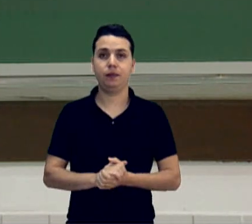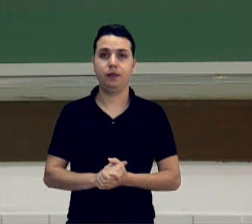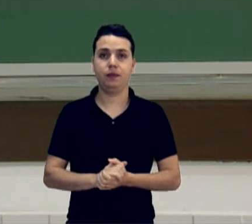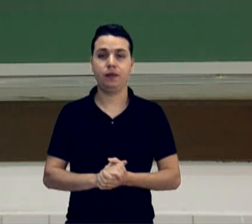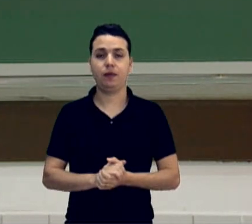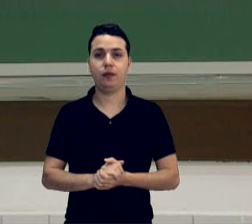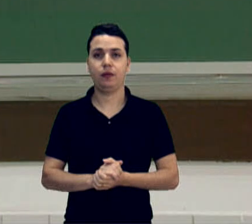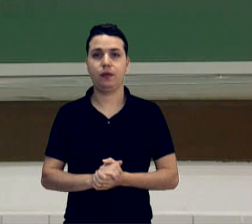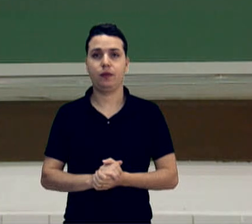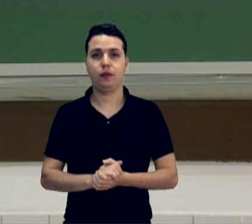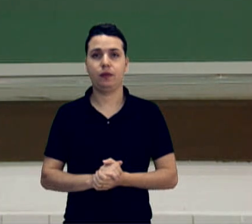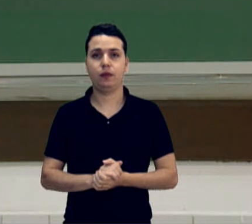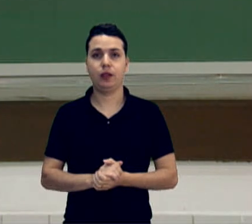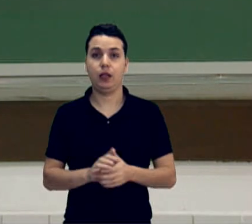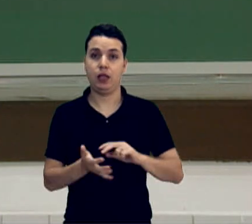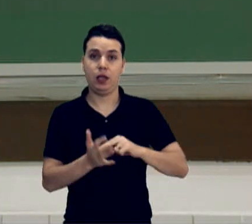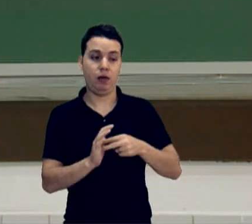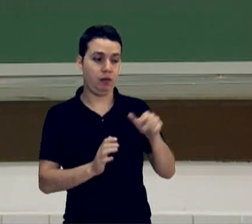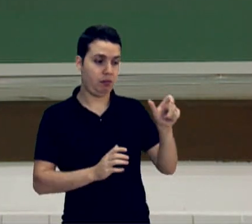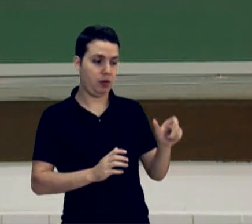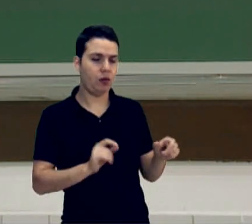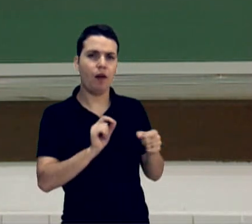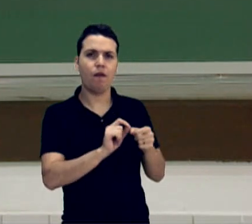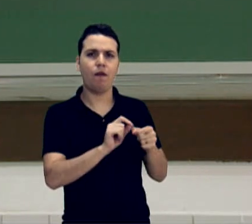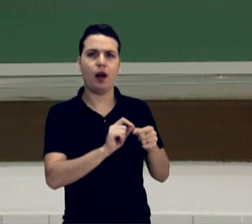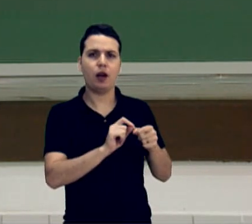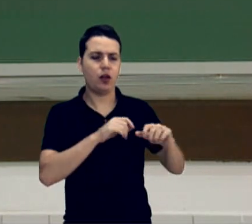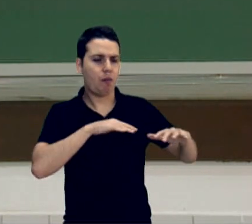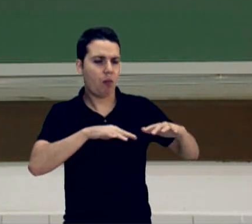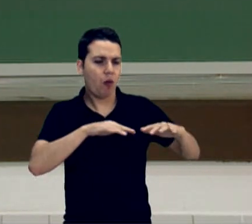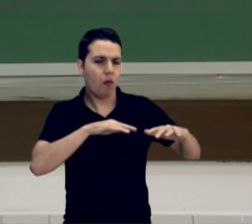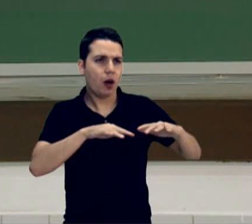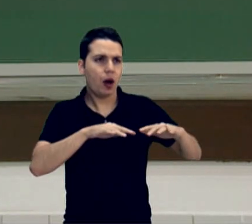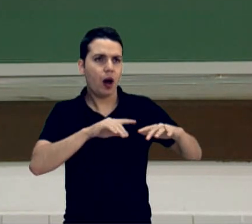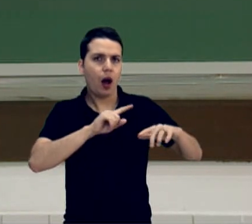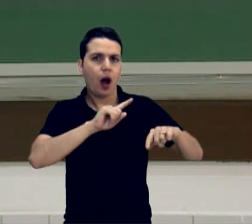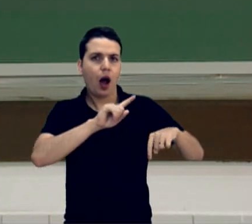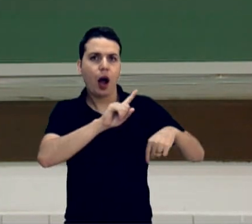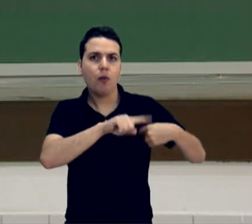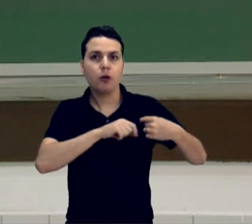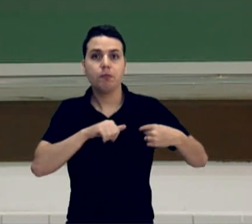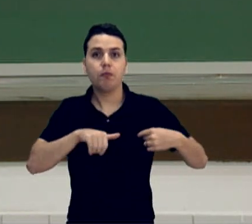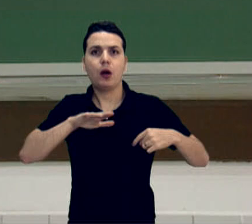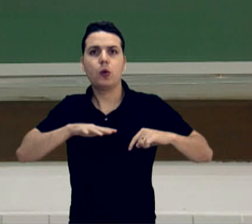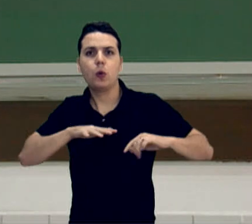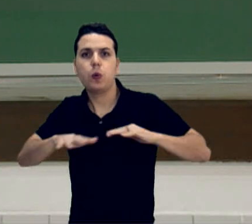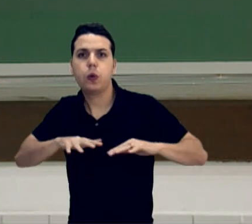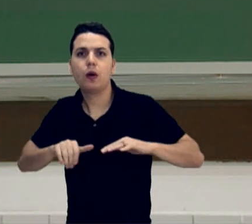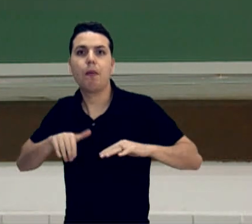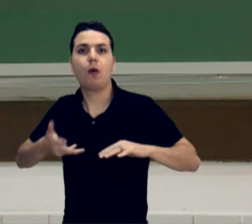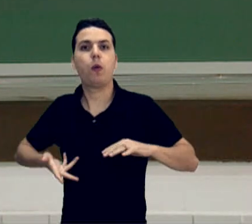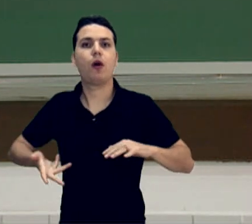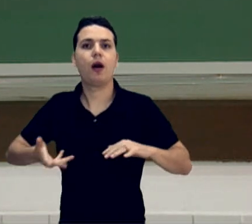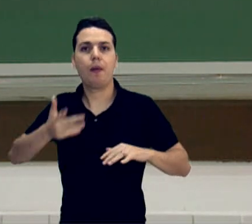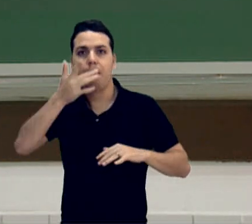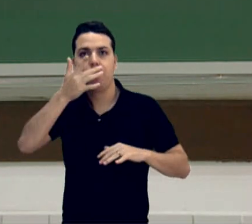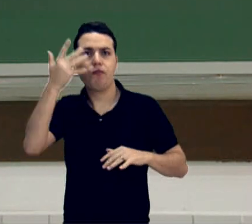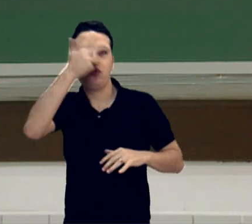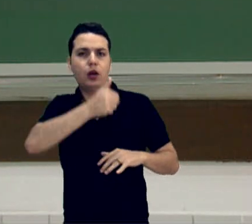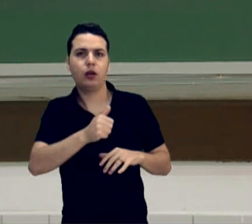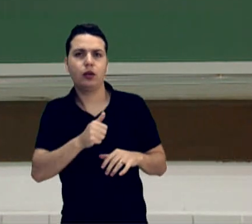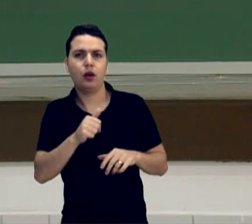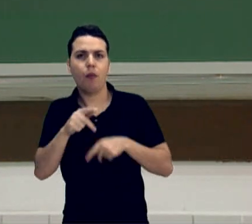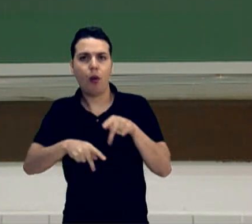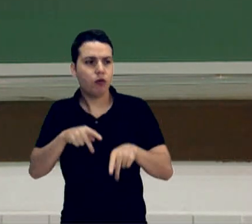um determinado movimento e de repente ela faz um mais acelerado, mais bonito. E o público fica lá, faz